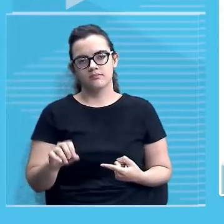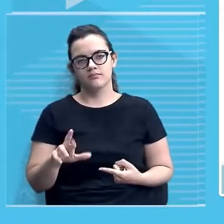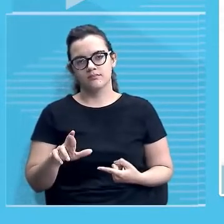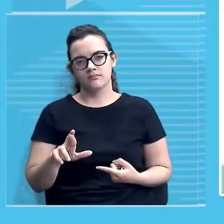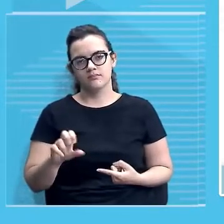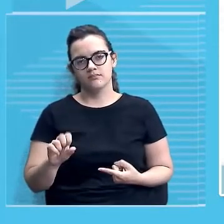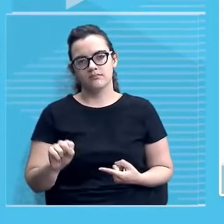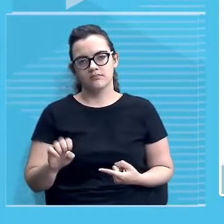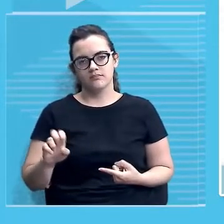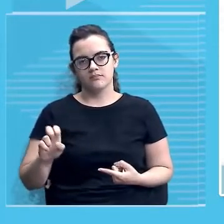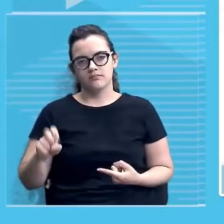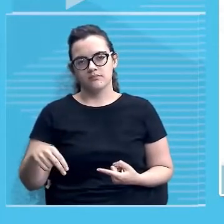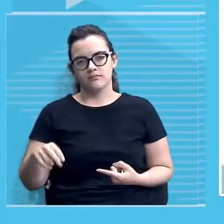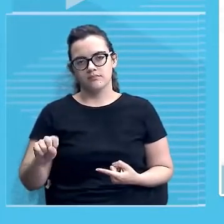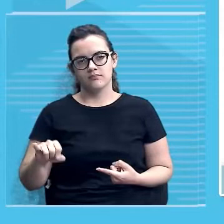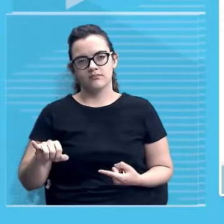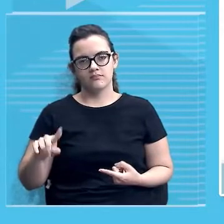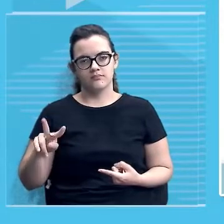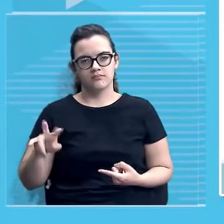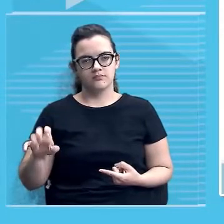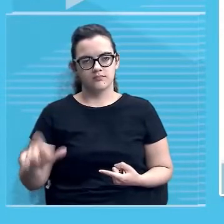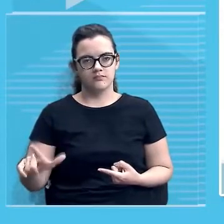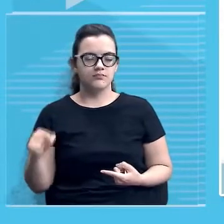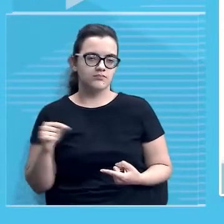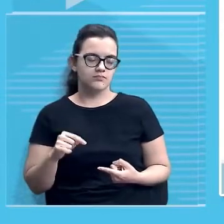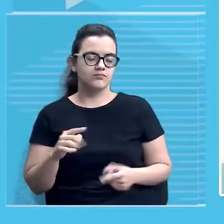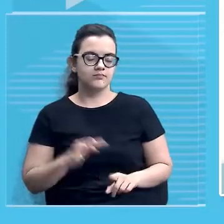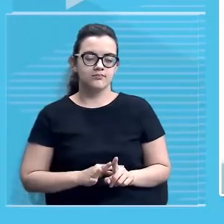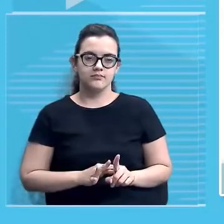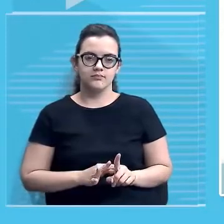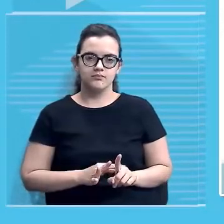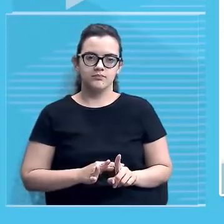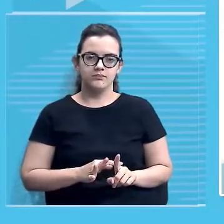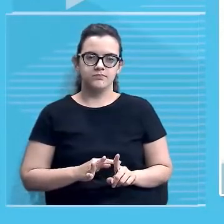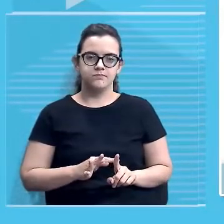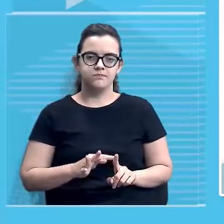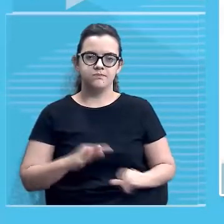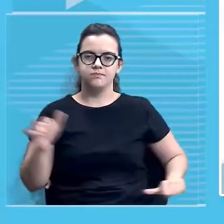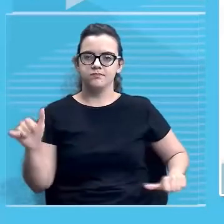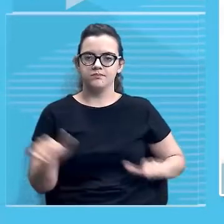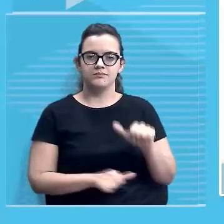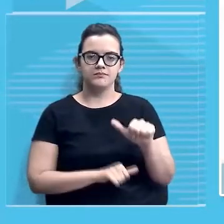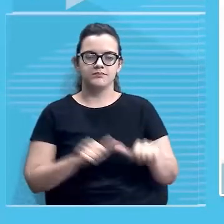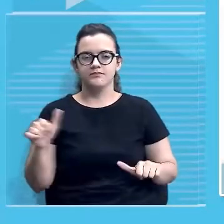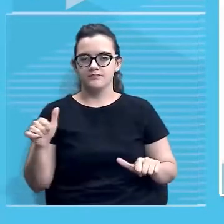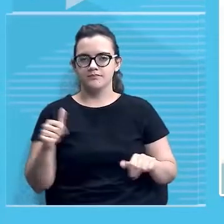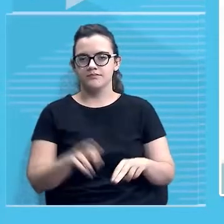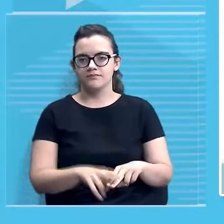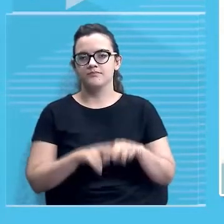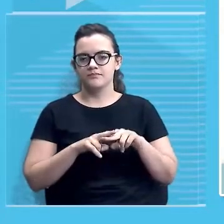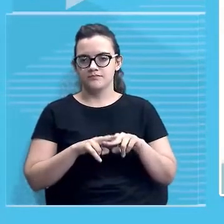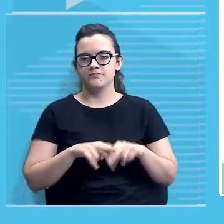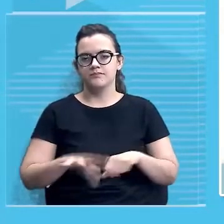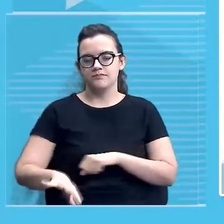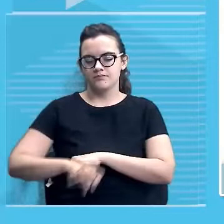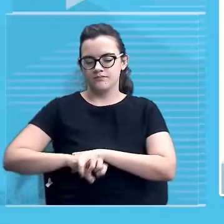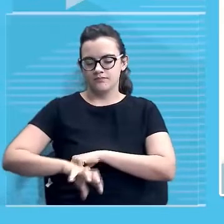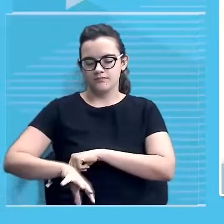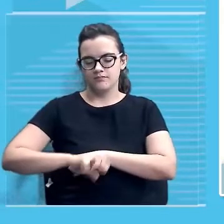de temperatura por estar recebendo ou perdendo